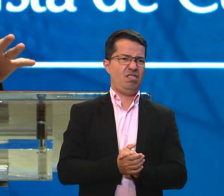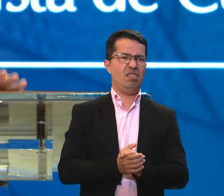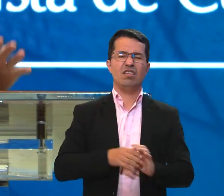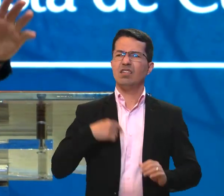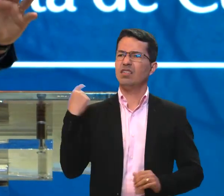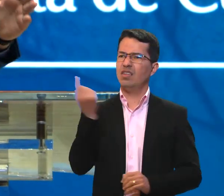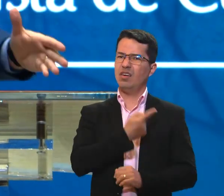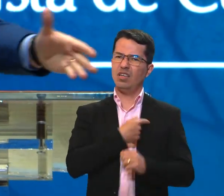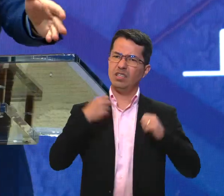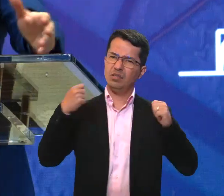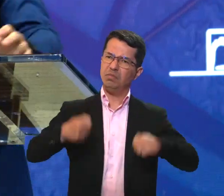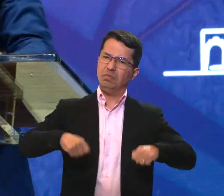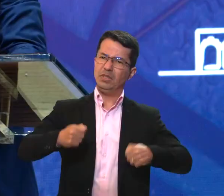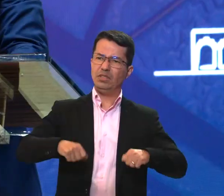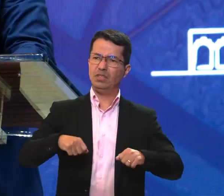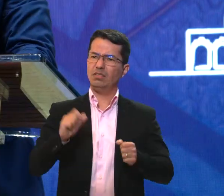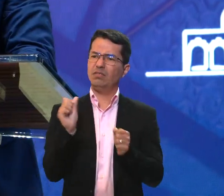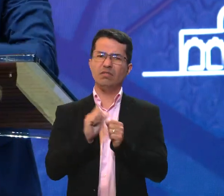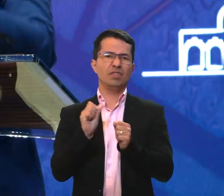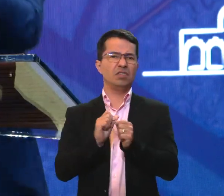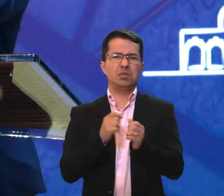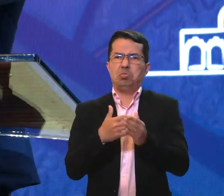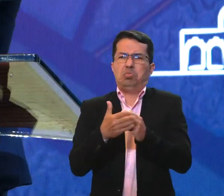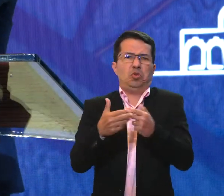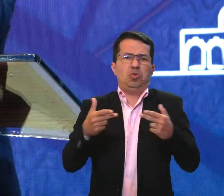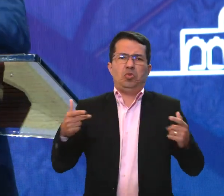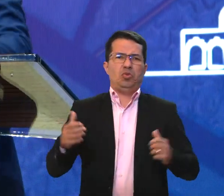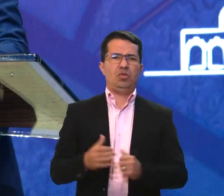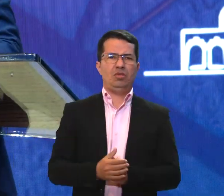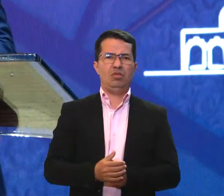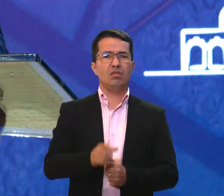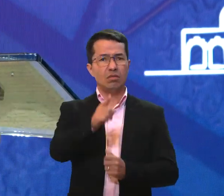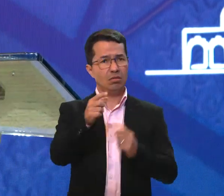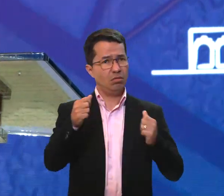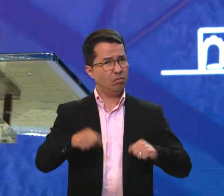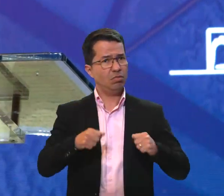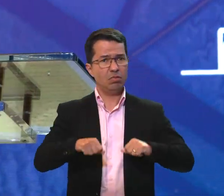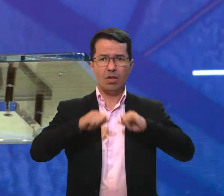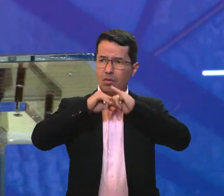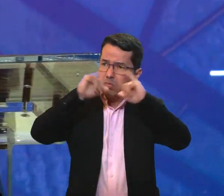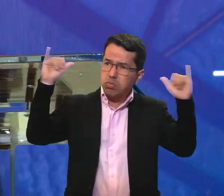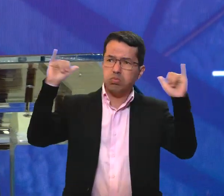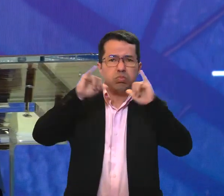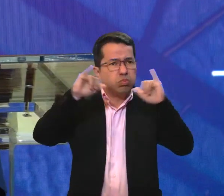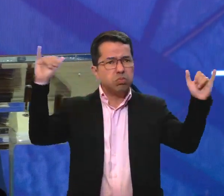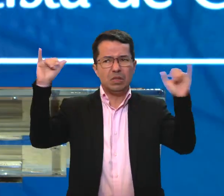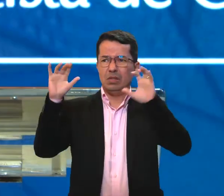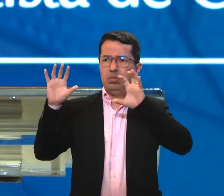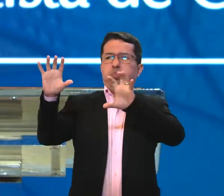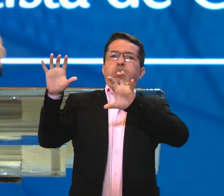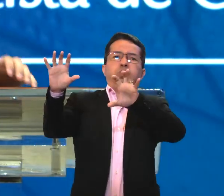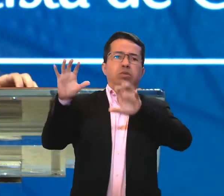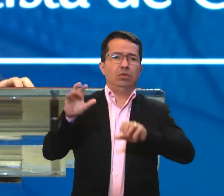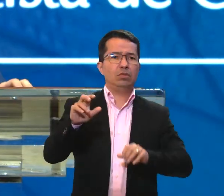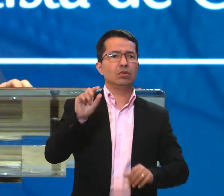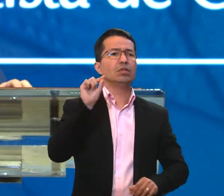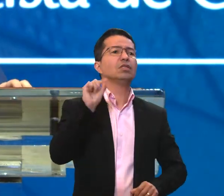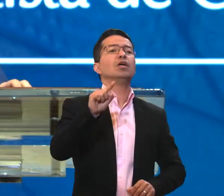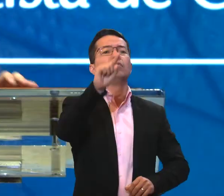Nós precisamos fazer algo. Divulgue essa informação. Pressione as autoridades, quem você